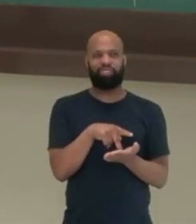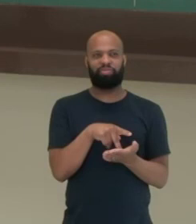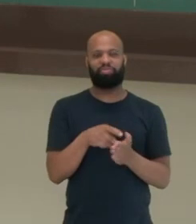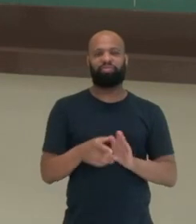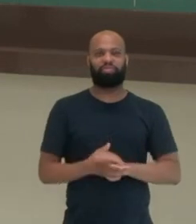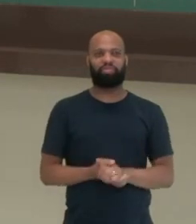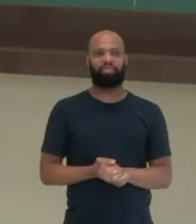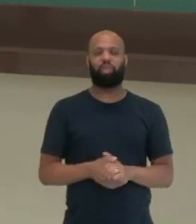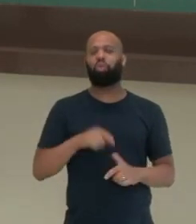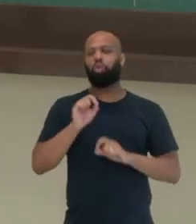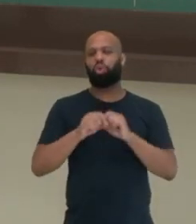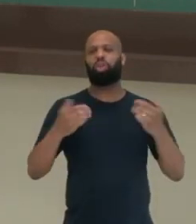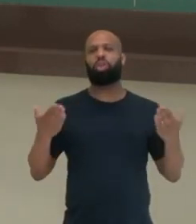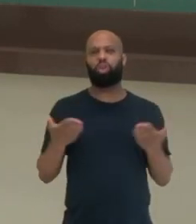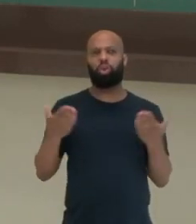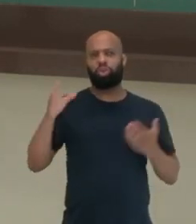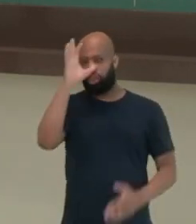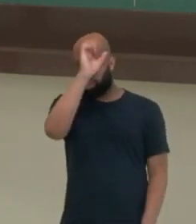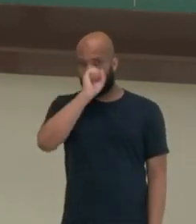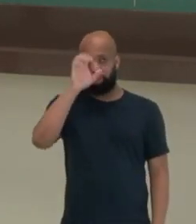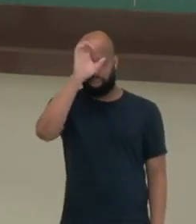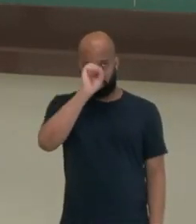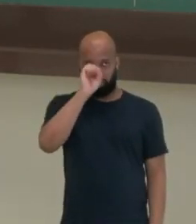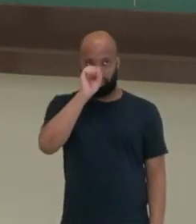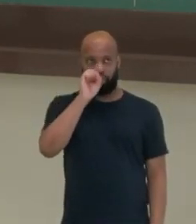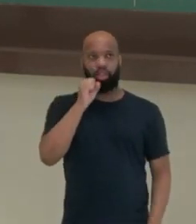de encontrar. Pois muito bem, o que vemos?